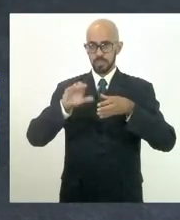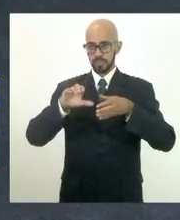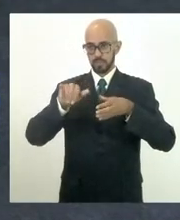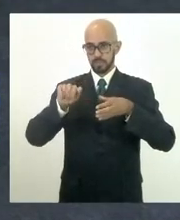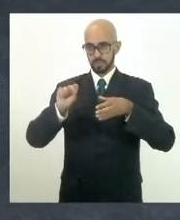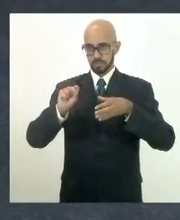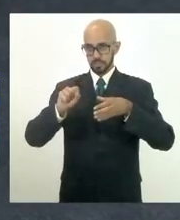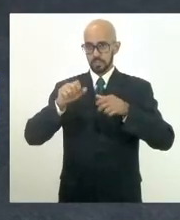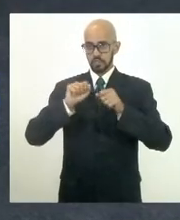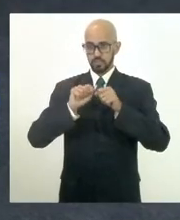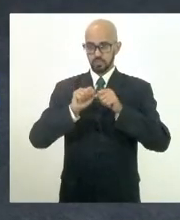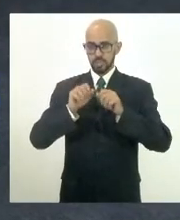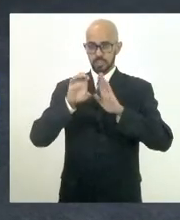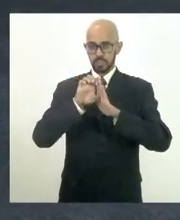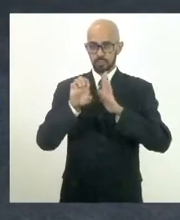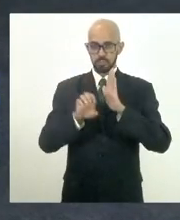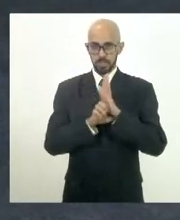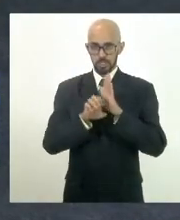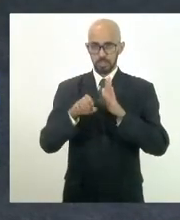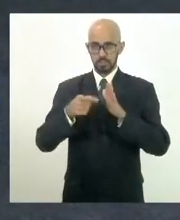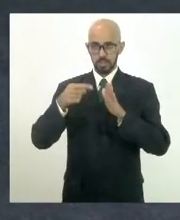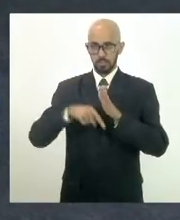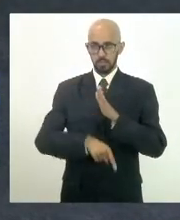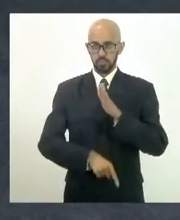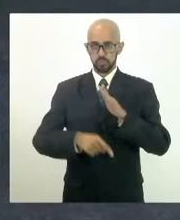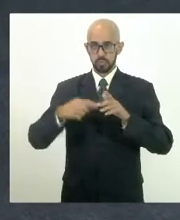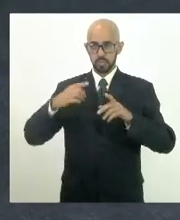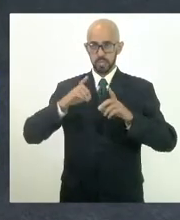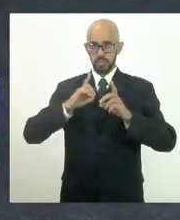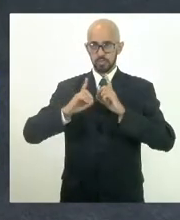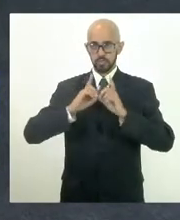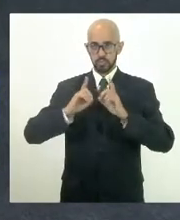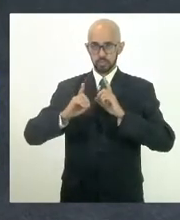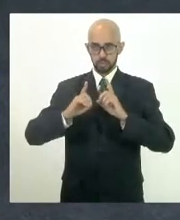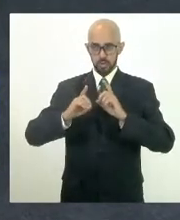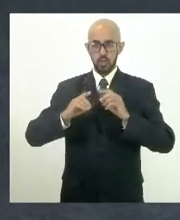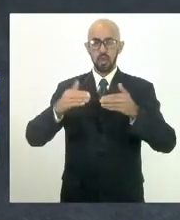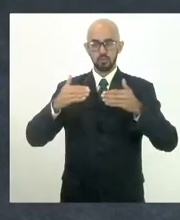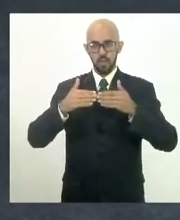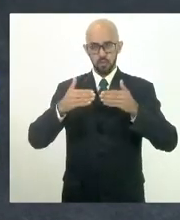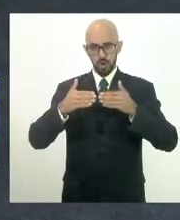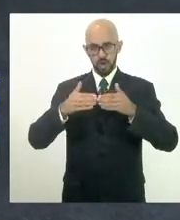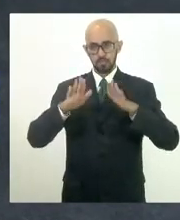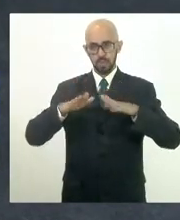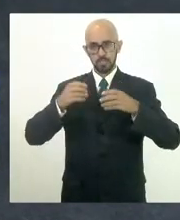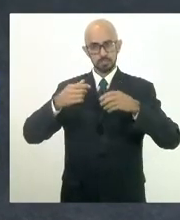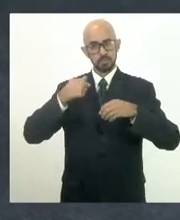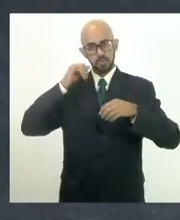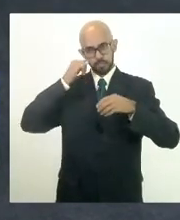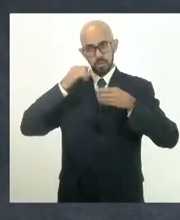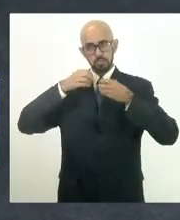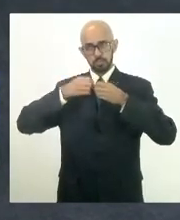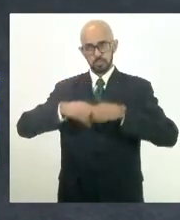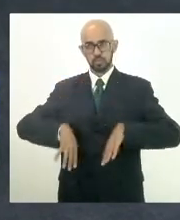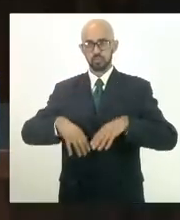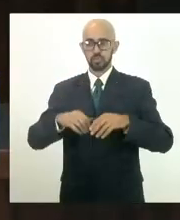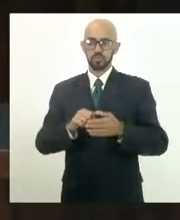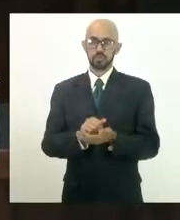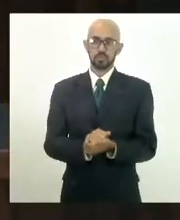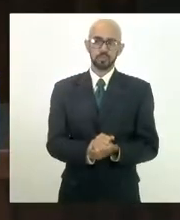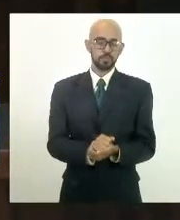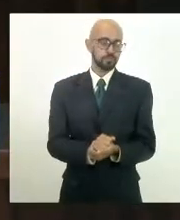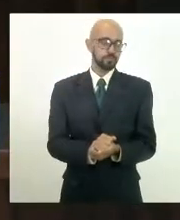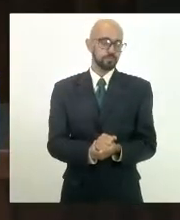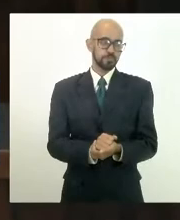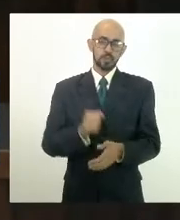fizemos emendas no sentido de aprofundar a discussão, parecia favorável, sem prejuízo, claro, do exame dessas emendas. Pela Comissão de Defesa do